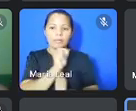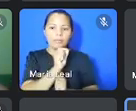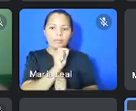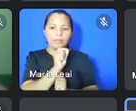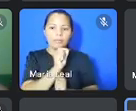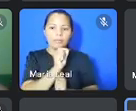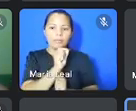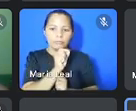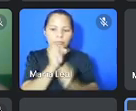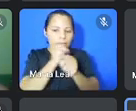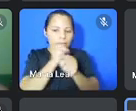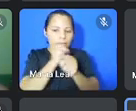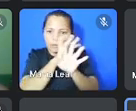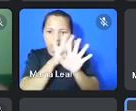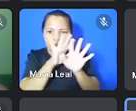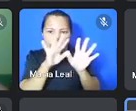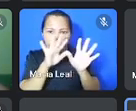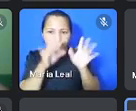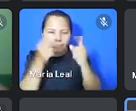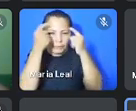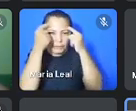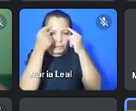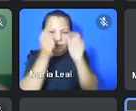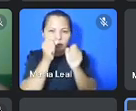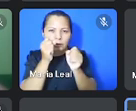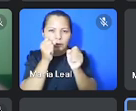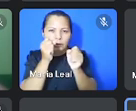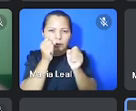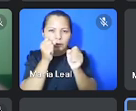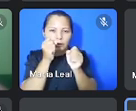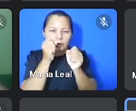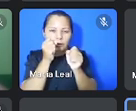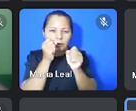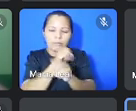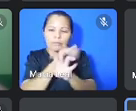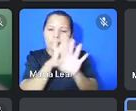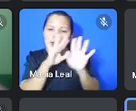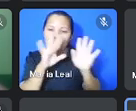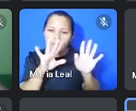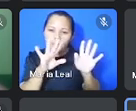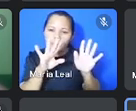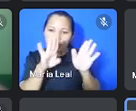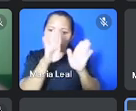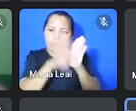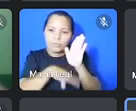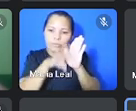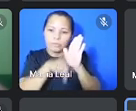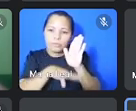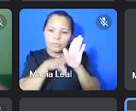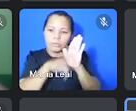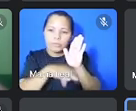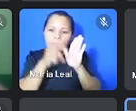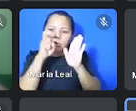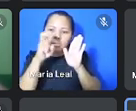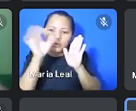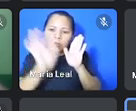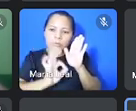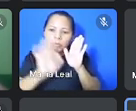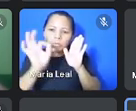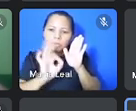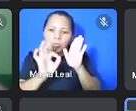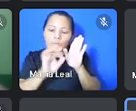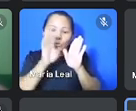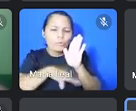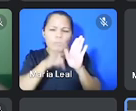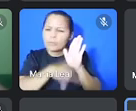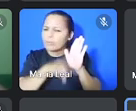Se você perceber, claro, assim, de uma forma bem prática, se eu estou tirando 5%, um desconto, estou